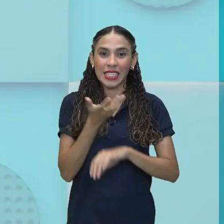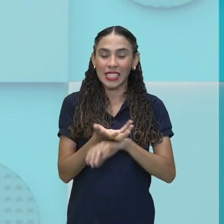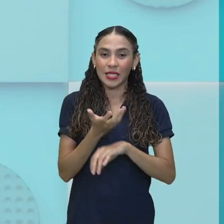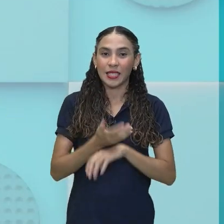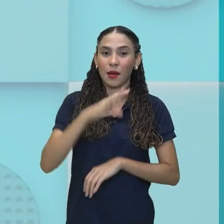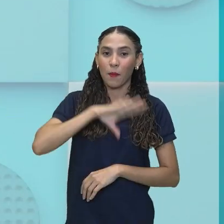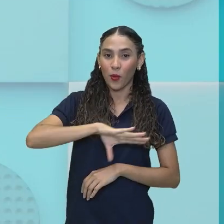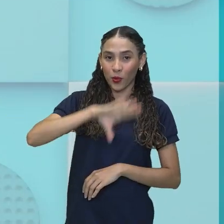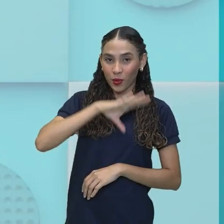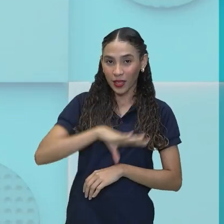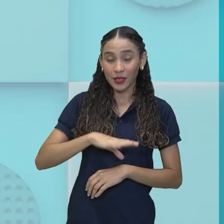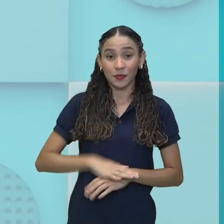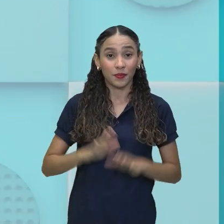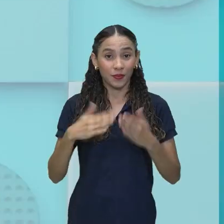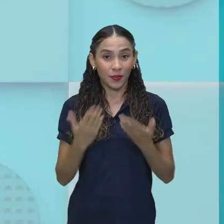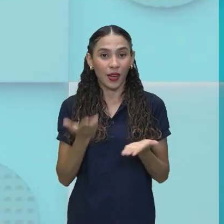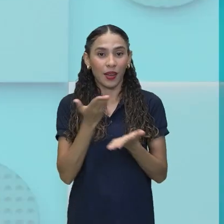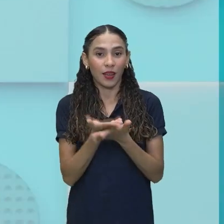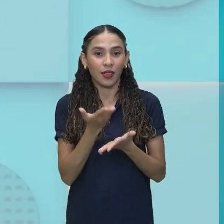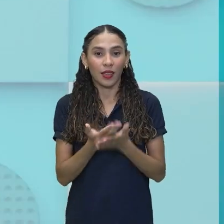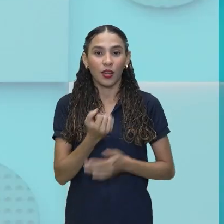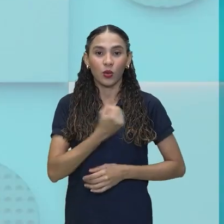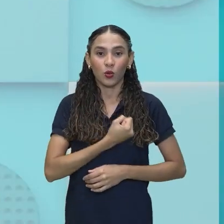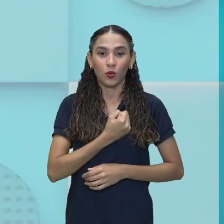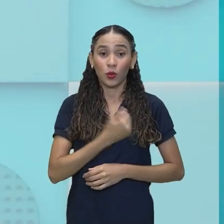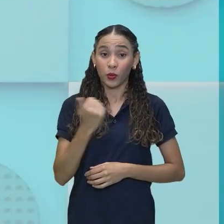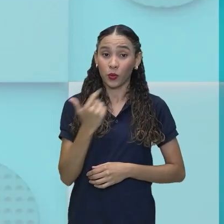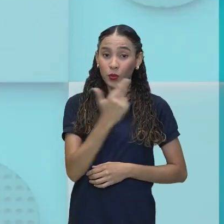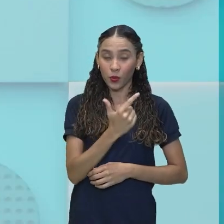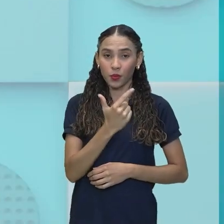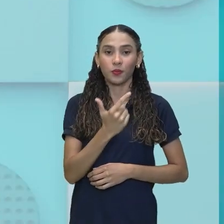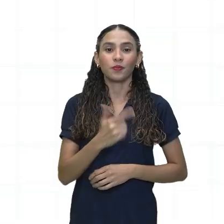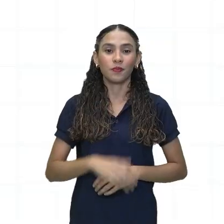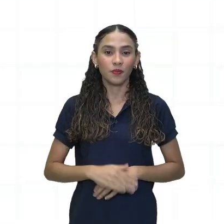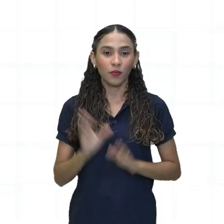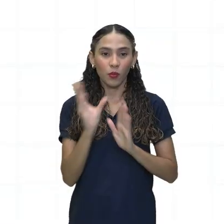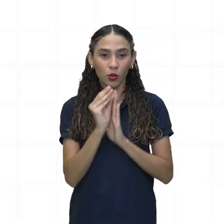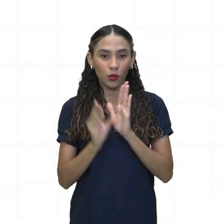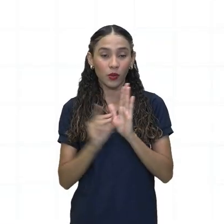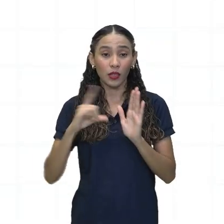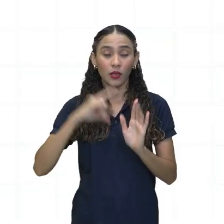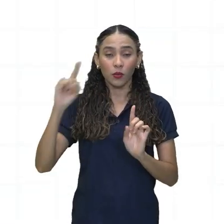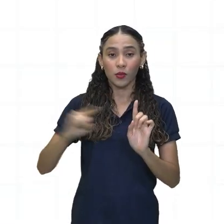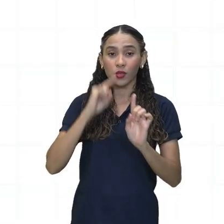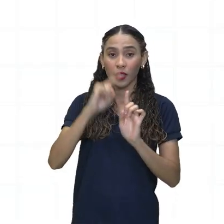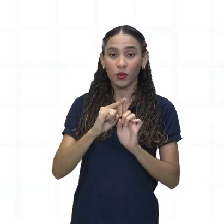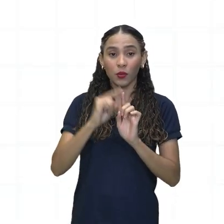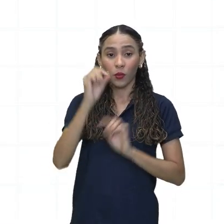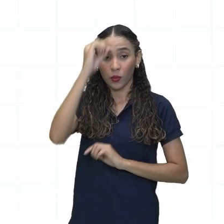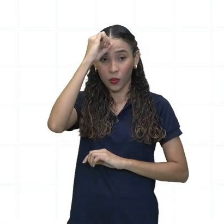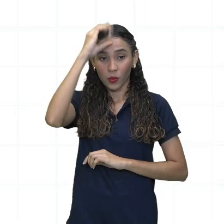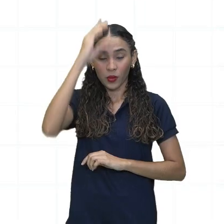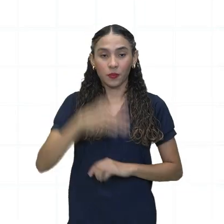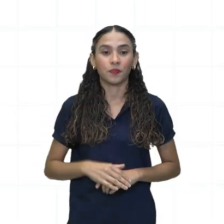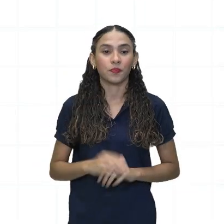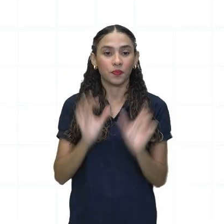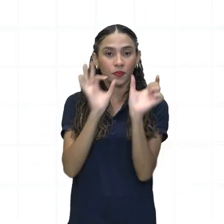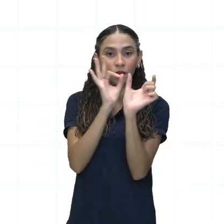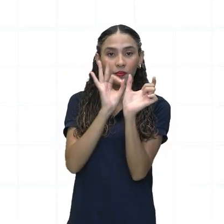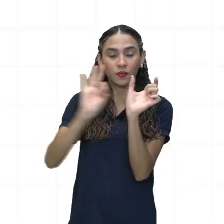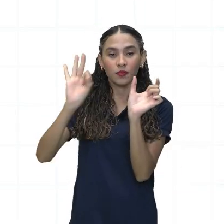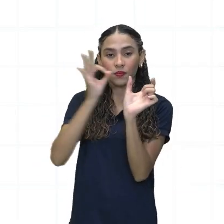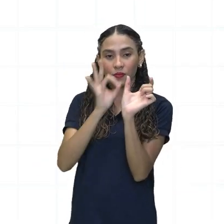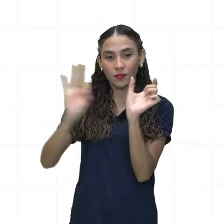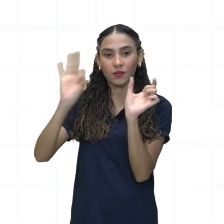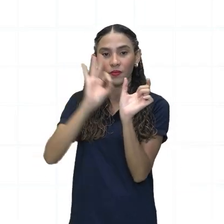Língua Portuguesa, e esta é a aula de número 12 do nosso módulo, que tem como objeto de conhecimento a